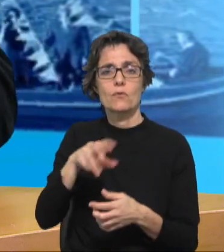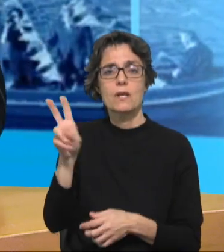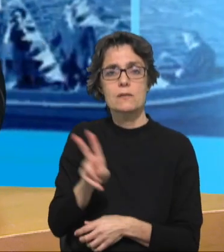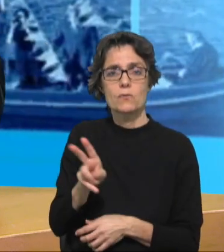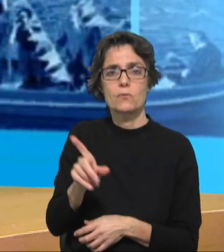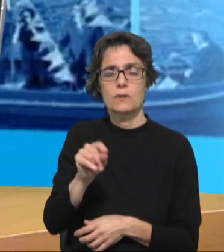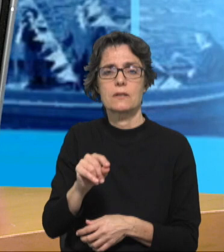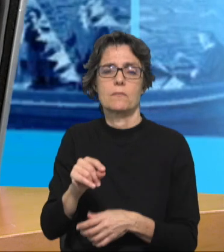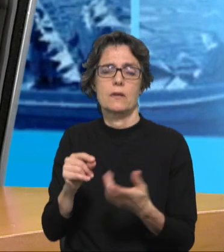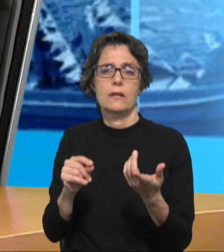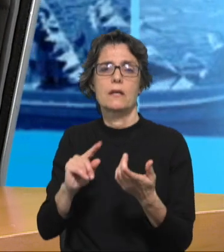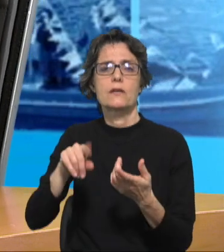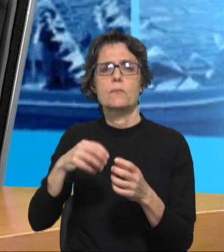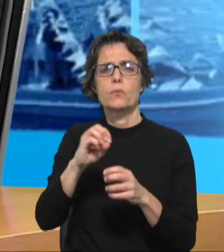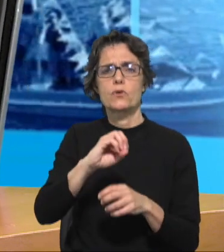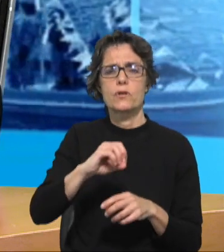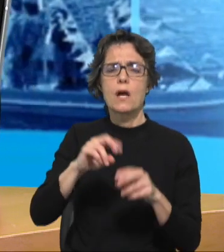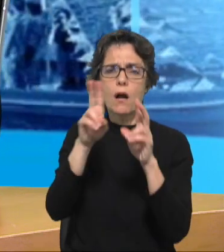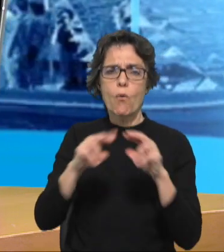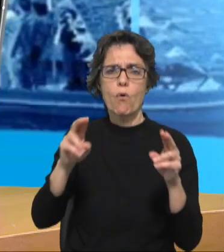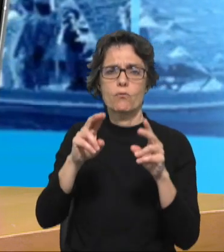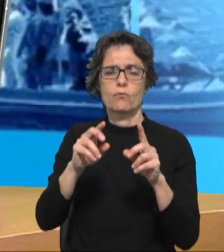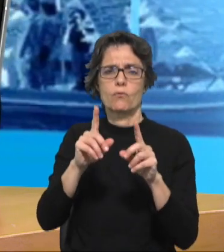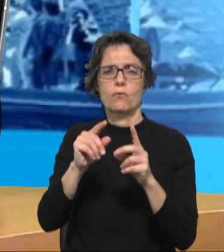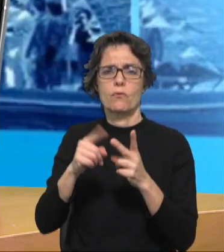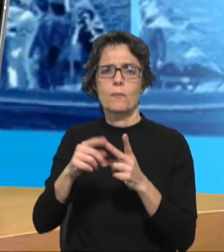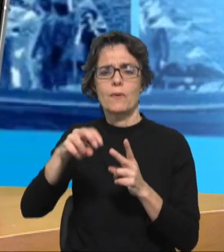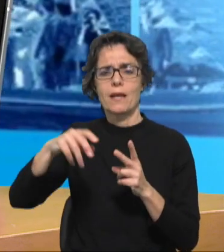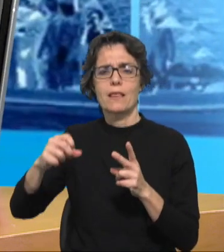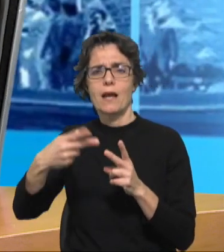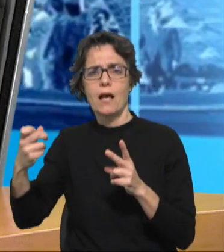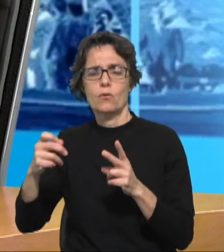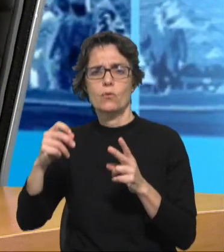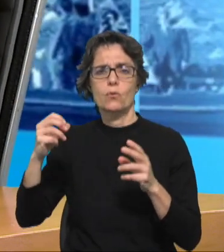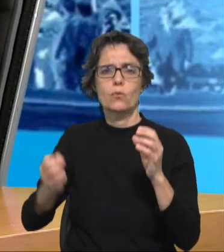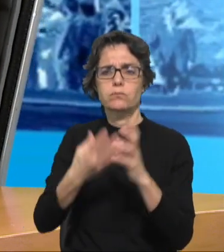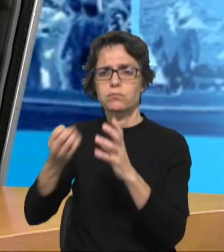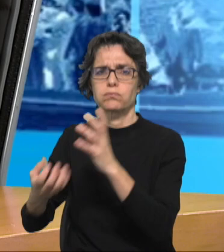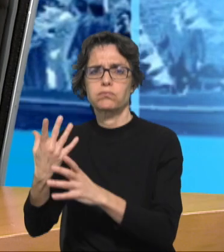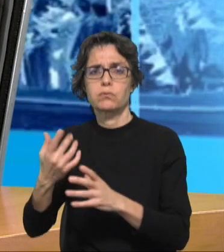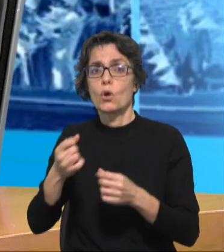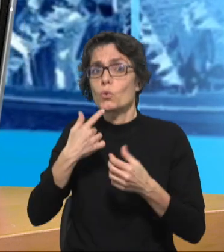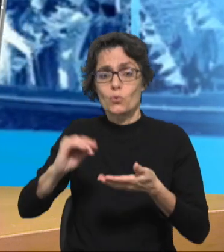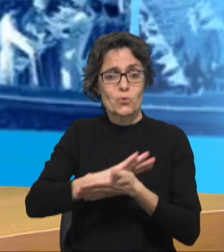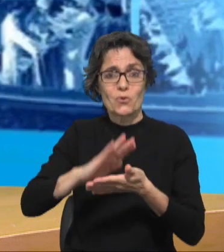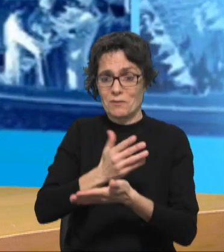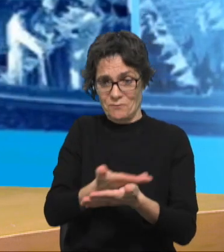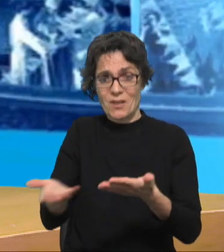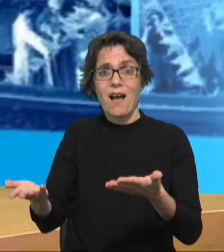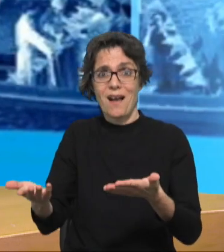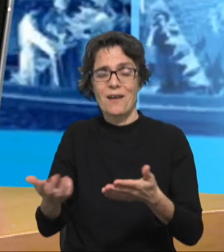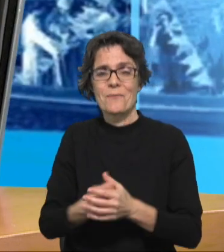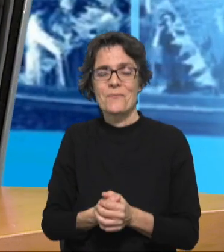sobre a constituição da ONU, da NATO, de grandes acontecimentos mundiais, estão todos plasmados na página da defesa, claro, com as